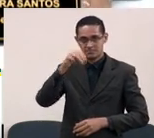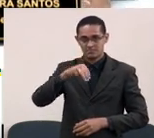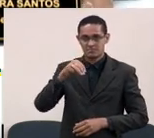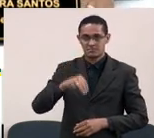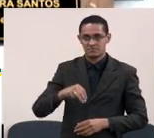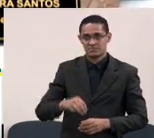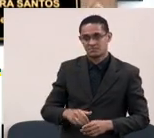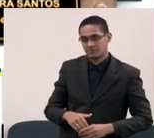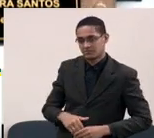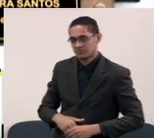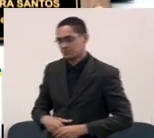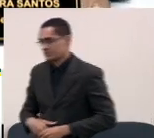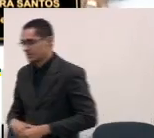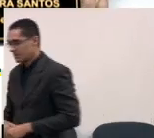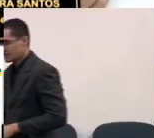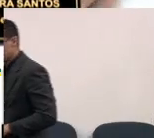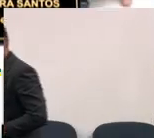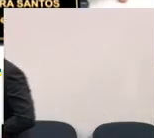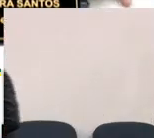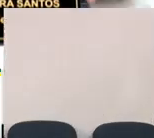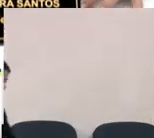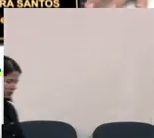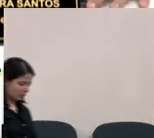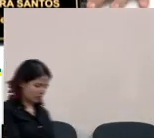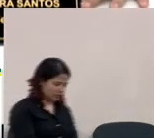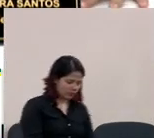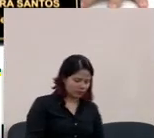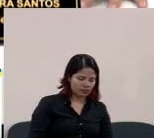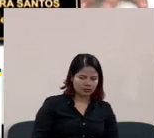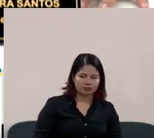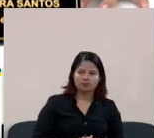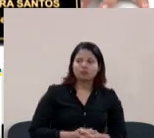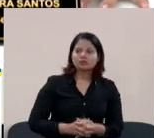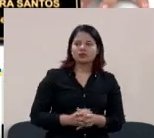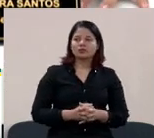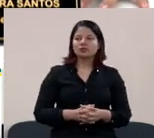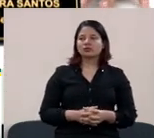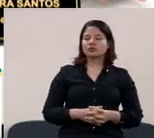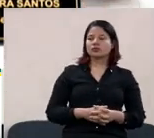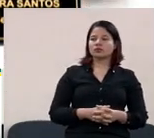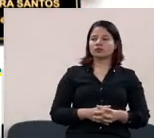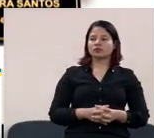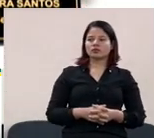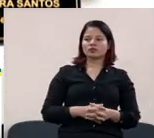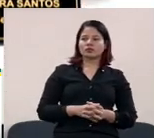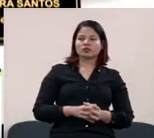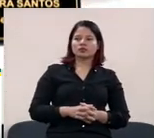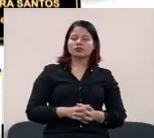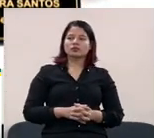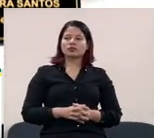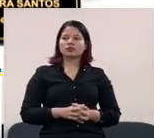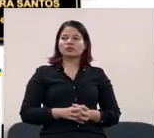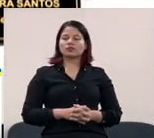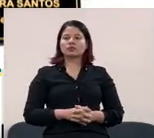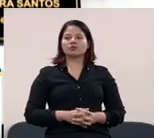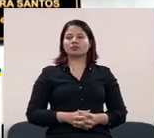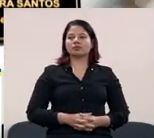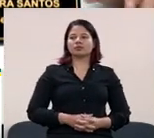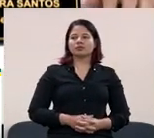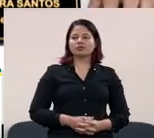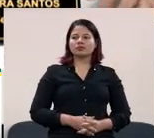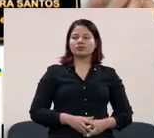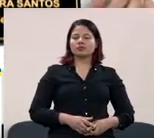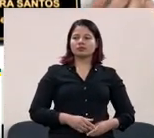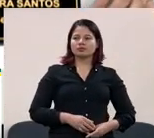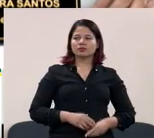você tem 5 minutos regimentais. Bom dia. Bom dia, mesa diretora desta casa, meus pares deputados